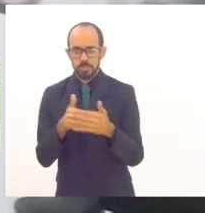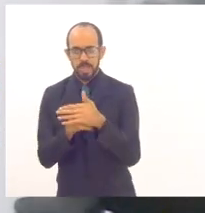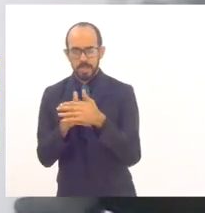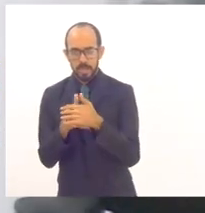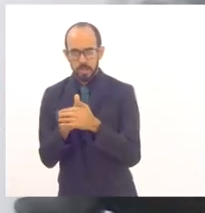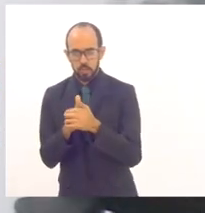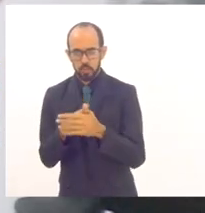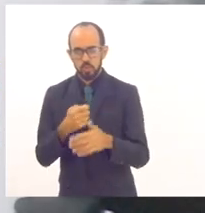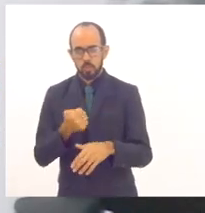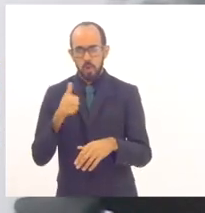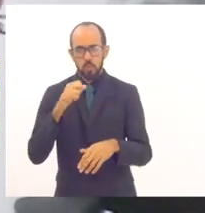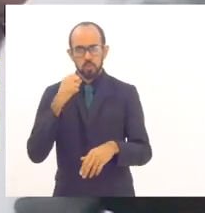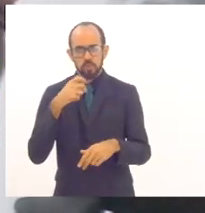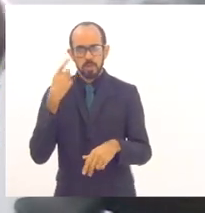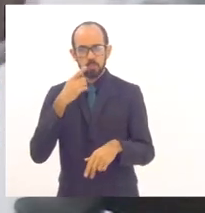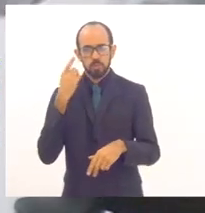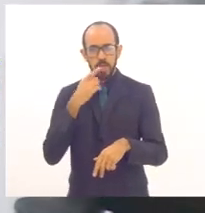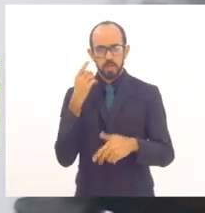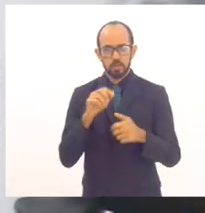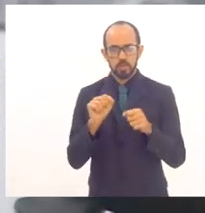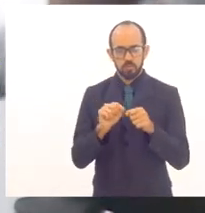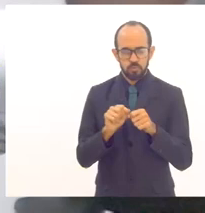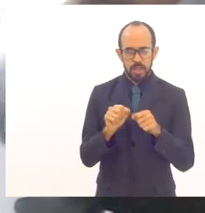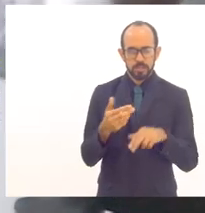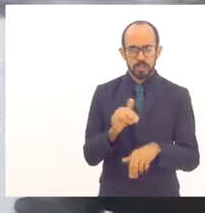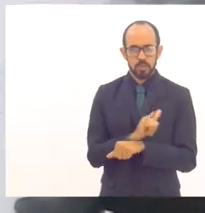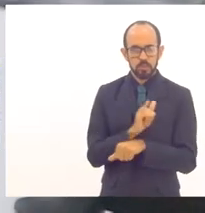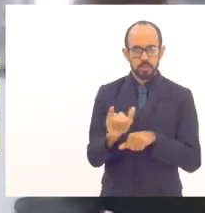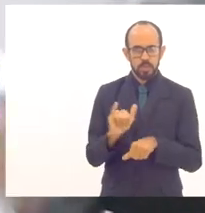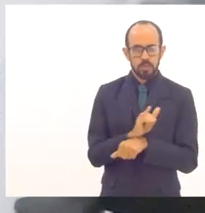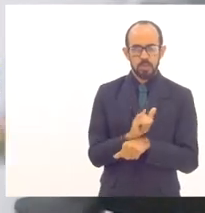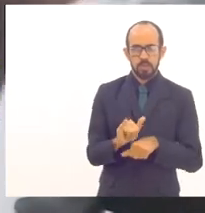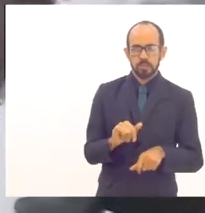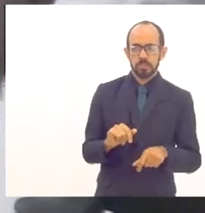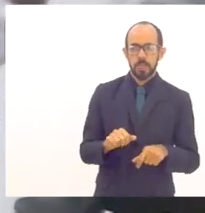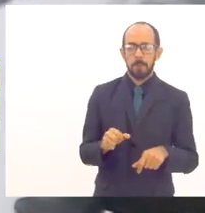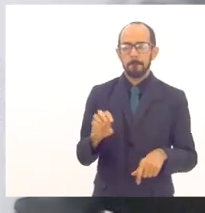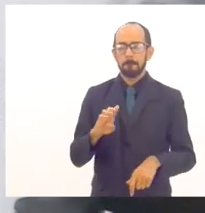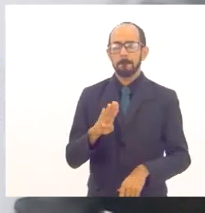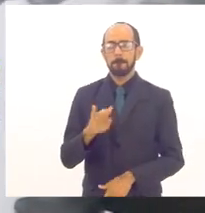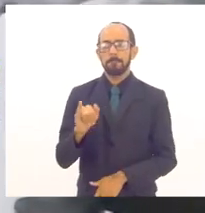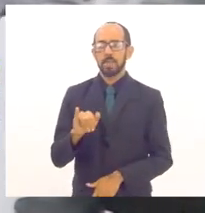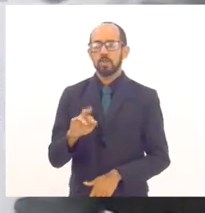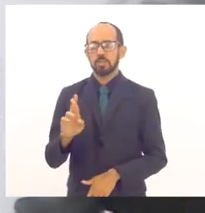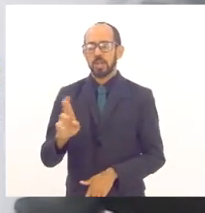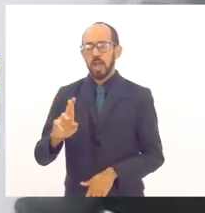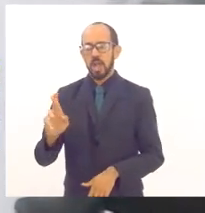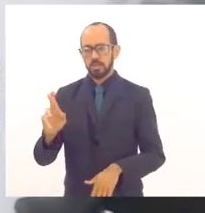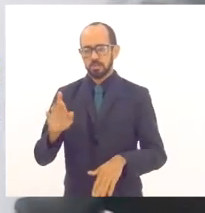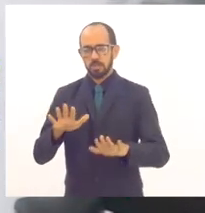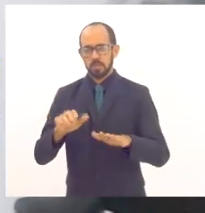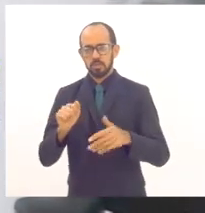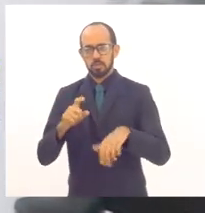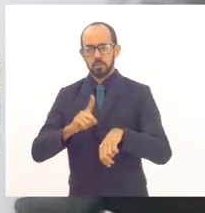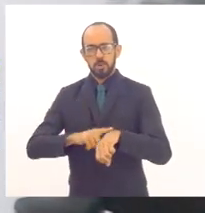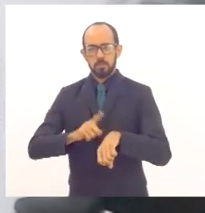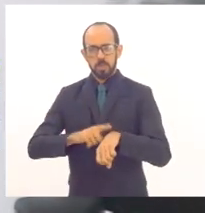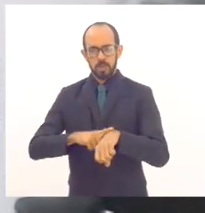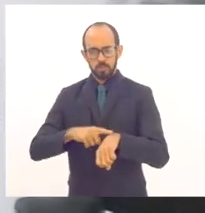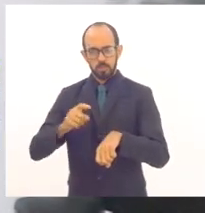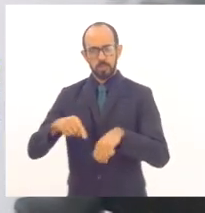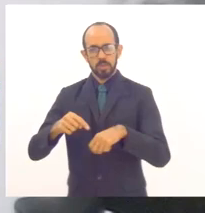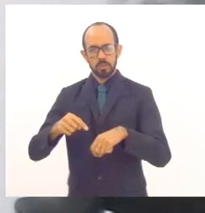deputados e relatores que manobram bilhões e bilhões. Mas, na hora de meter a tesoura, se lembra da